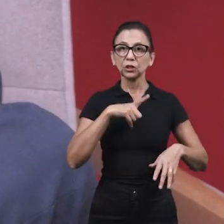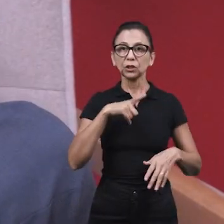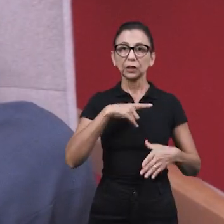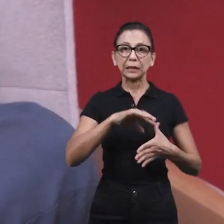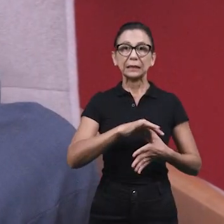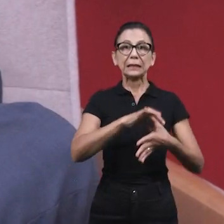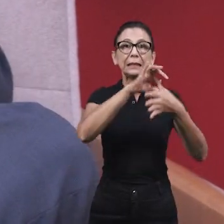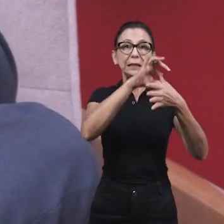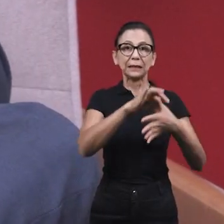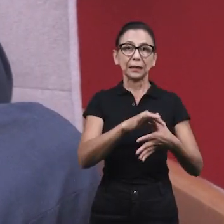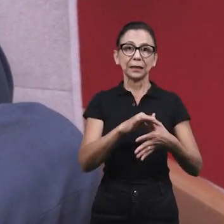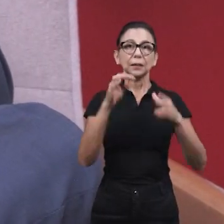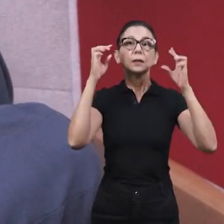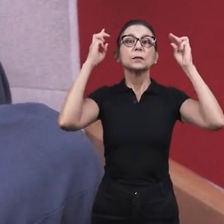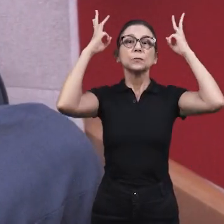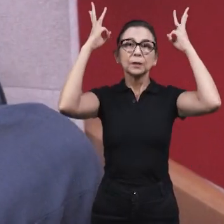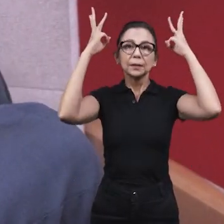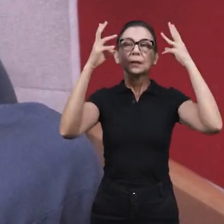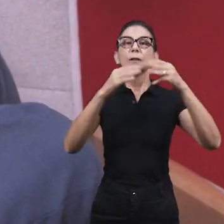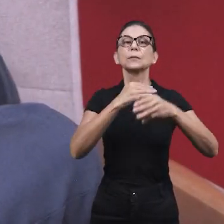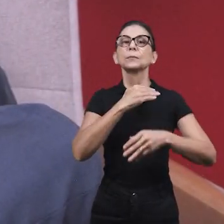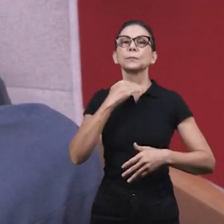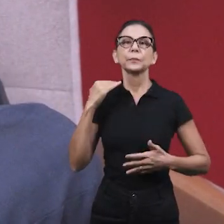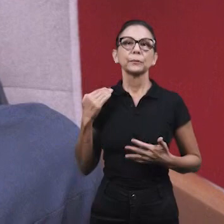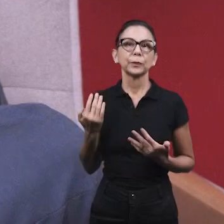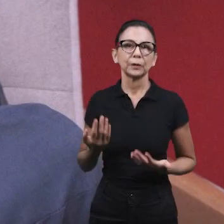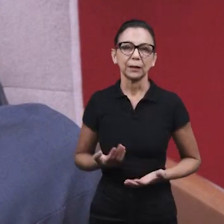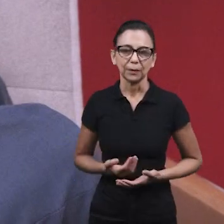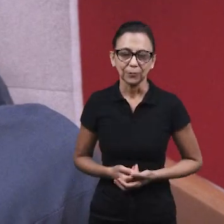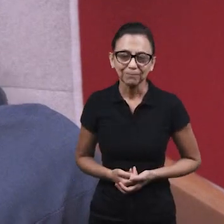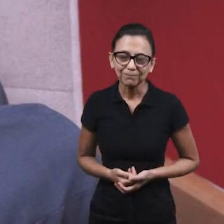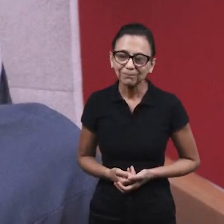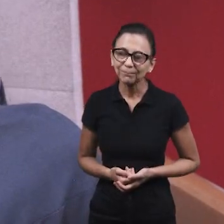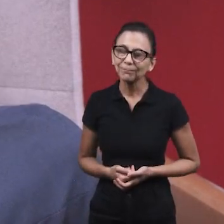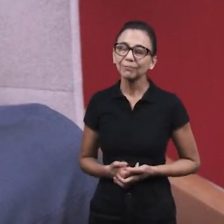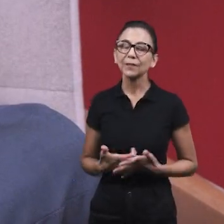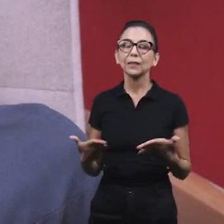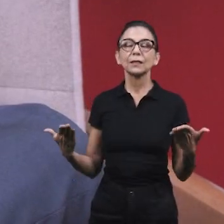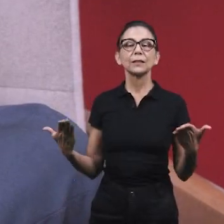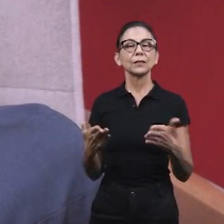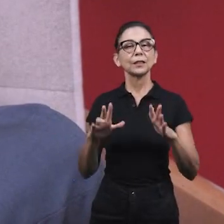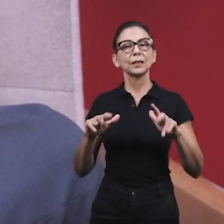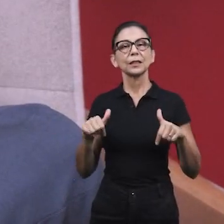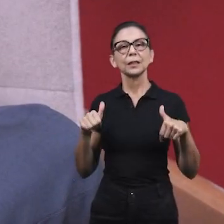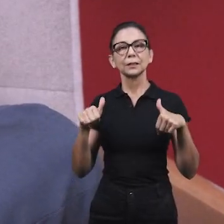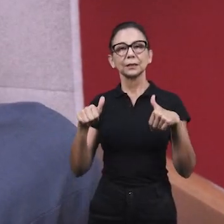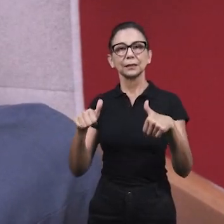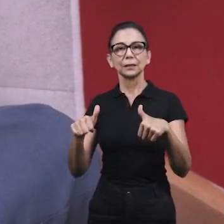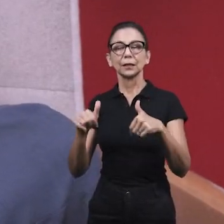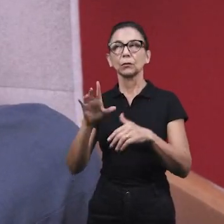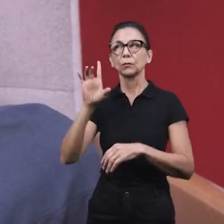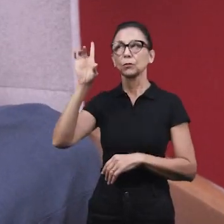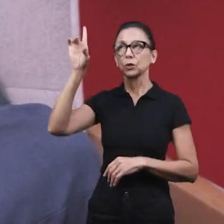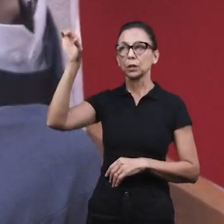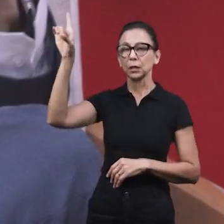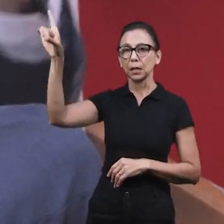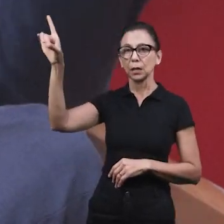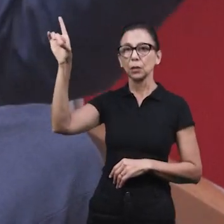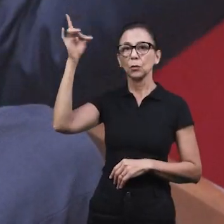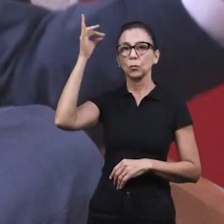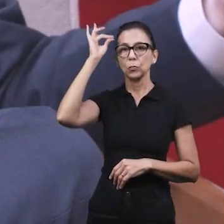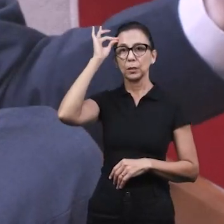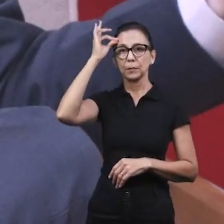E agora? Não, a operação de Deus, o espírito de profecia permaneceu.